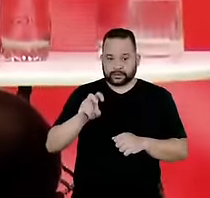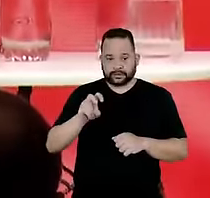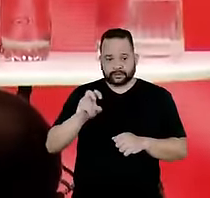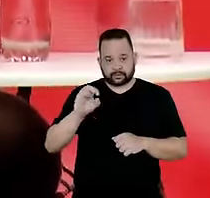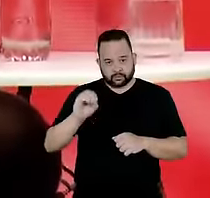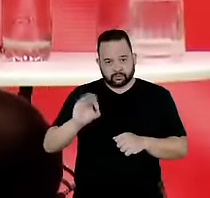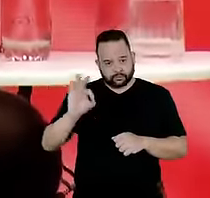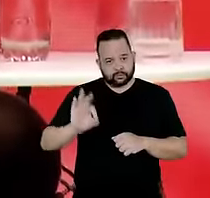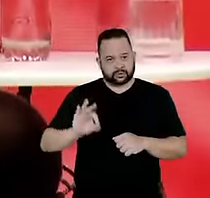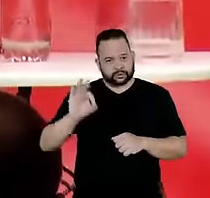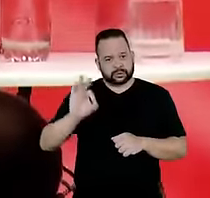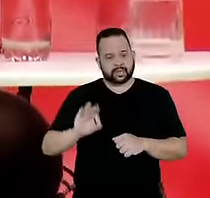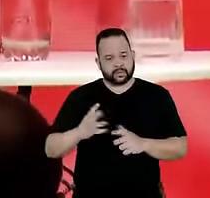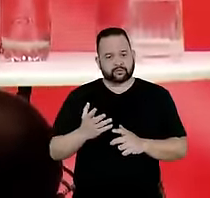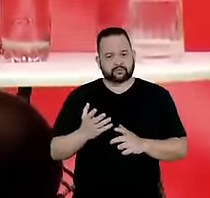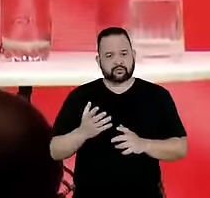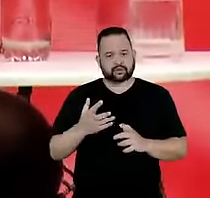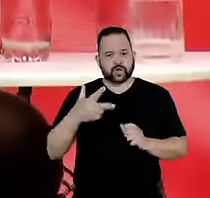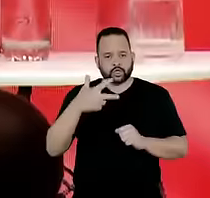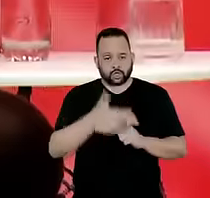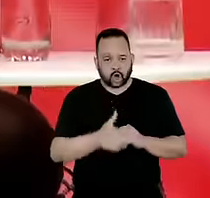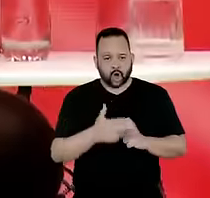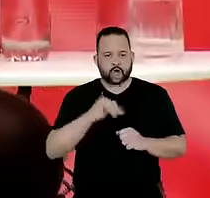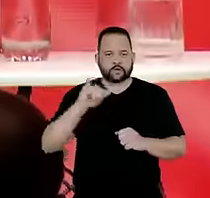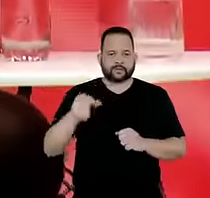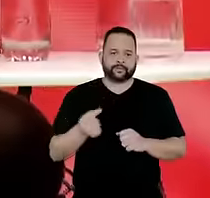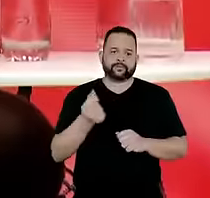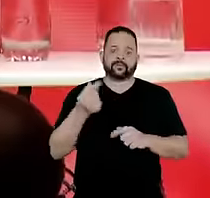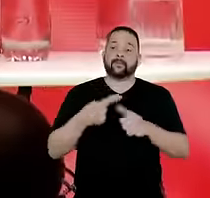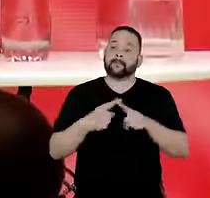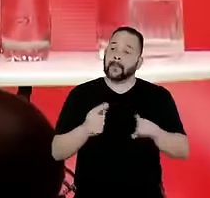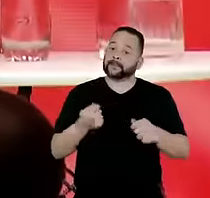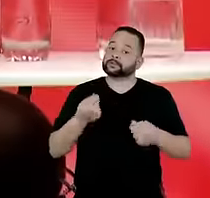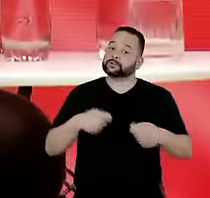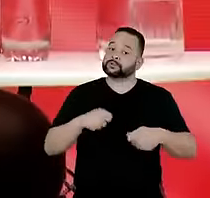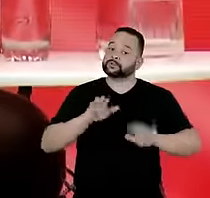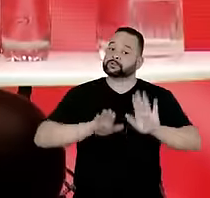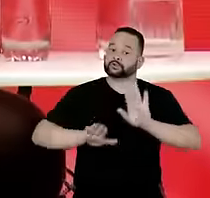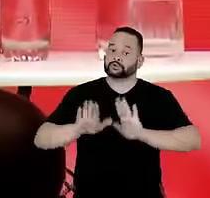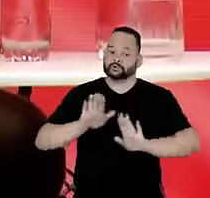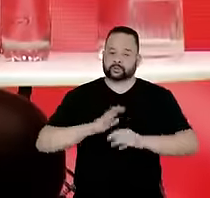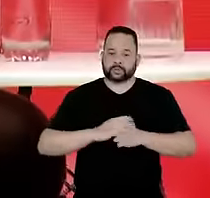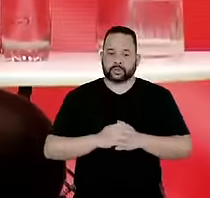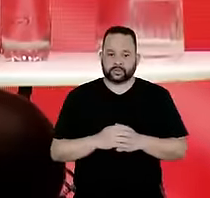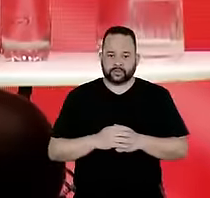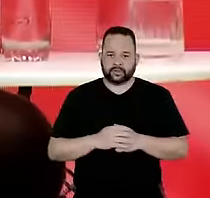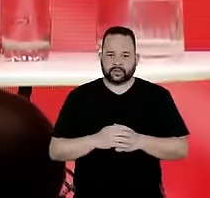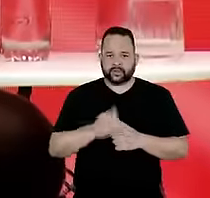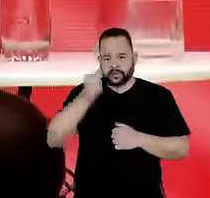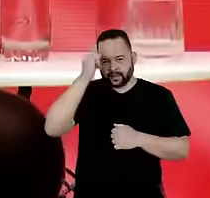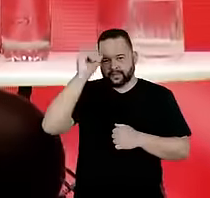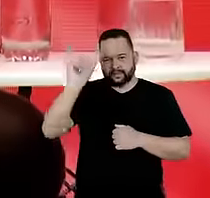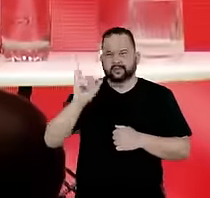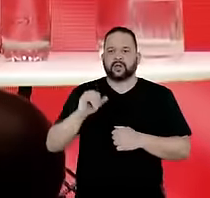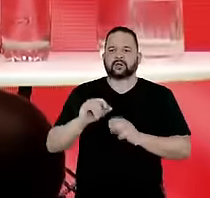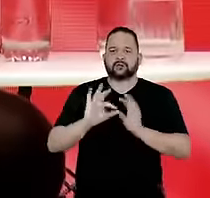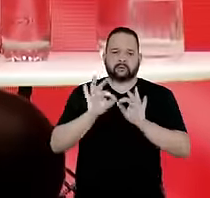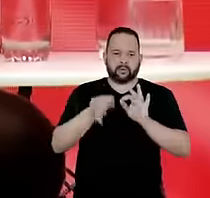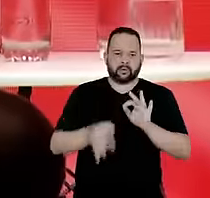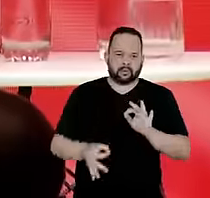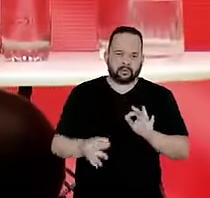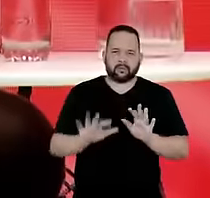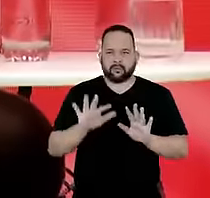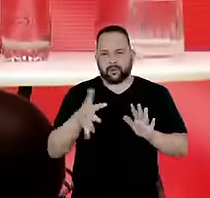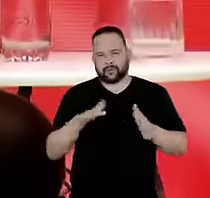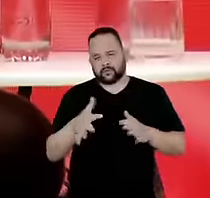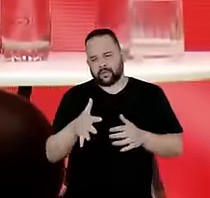terminal restritiva uma terminal cautelosa eh sem muito rodeios a gente acha que isso é um número perto de 10% tá